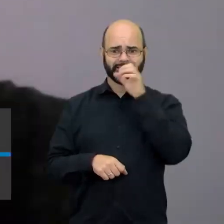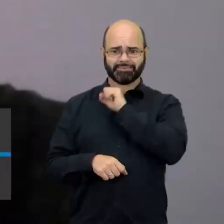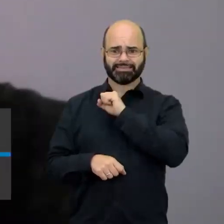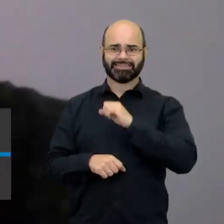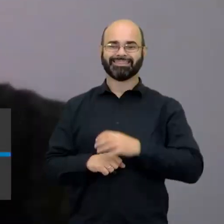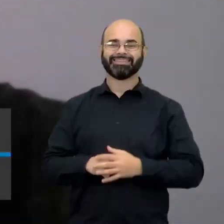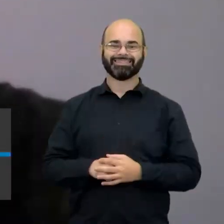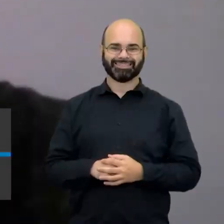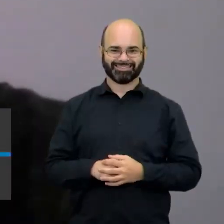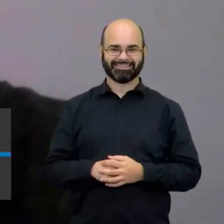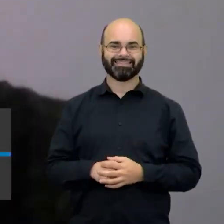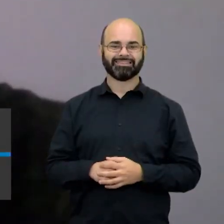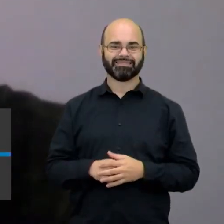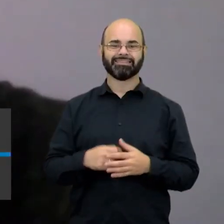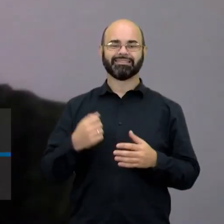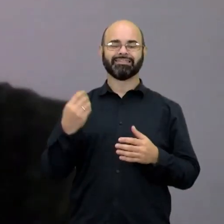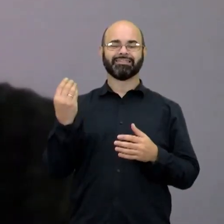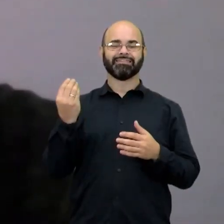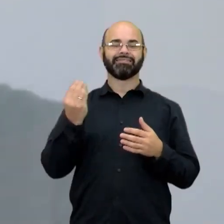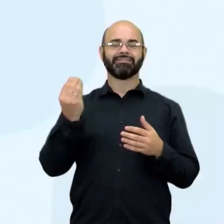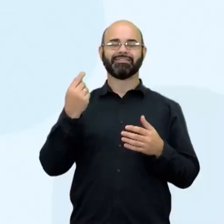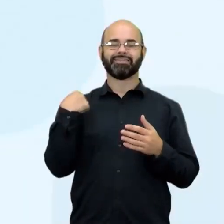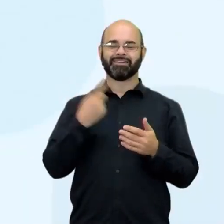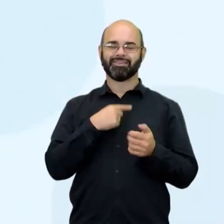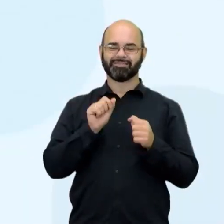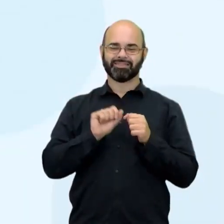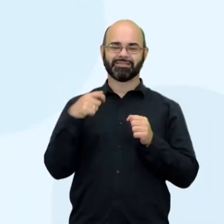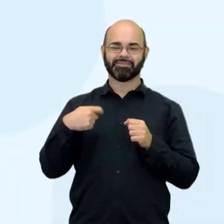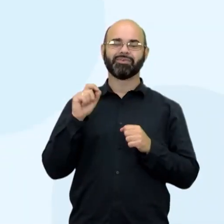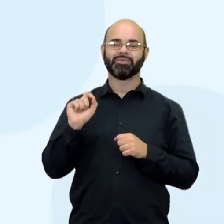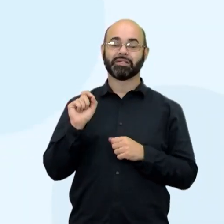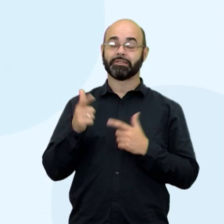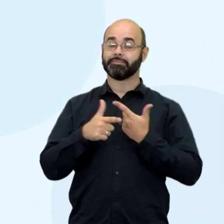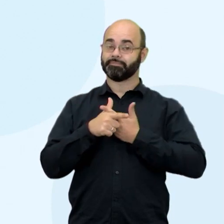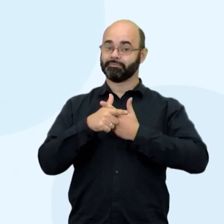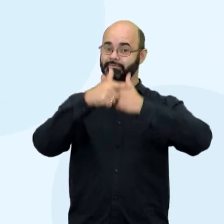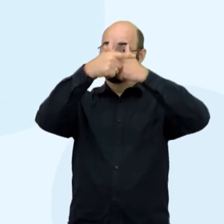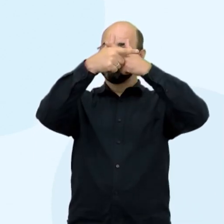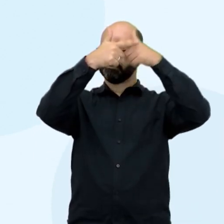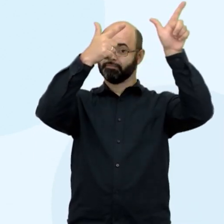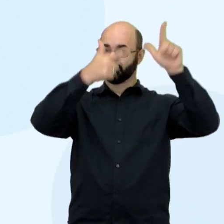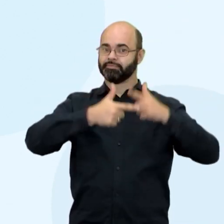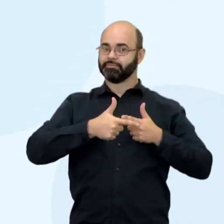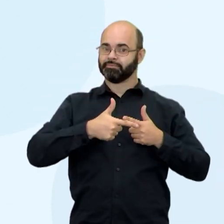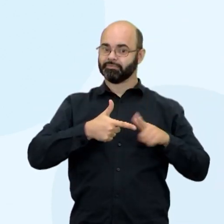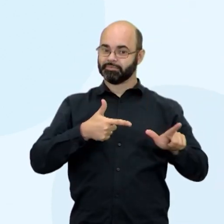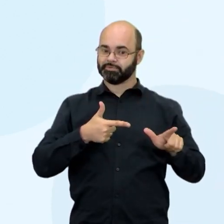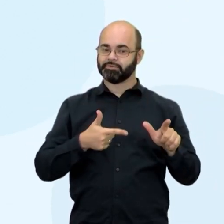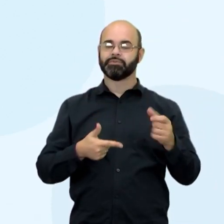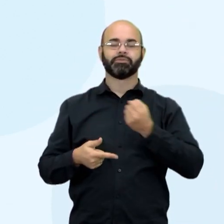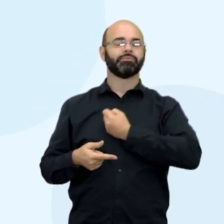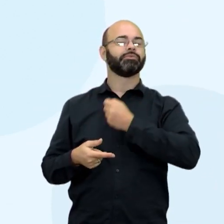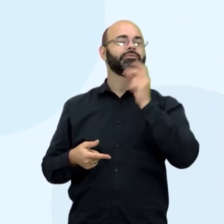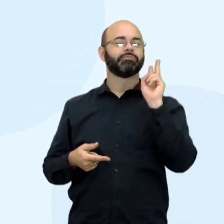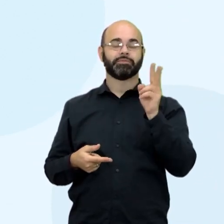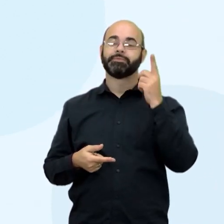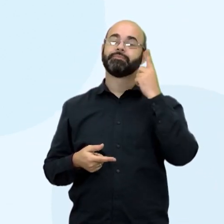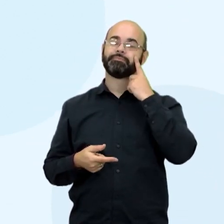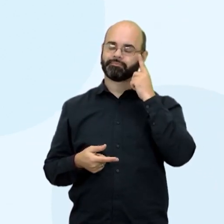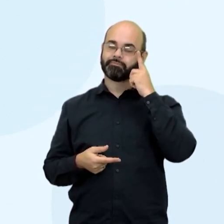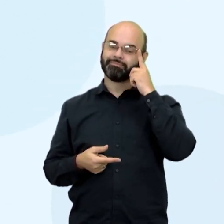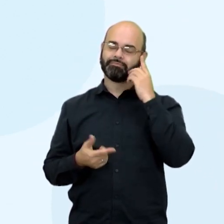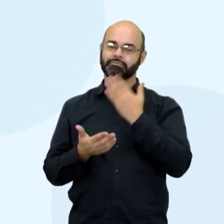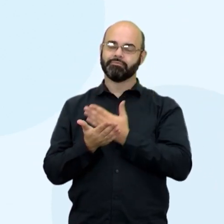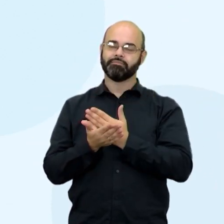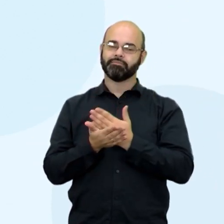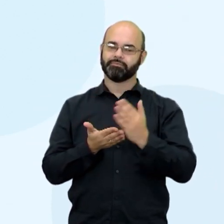lá, dividindo na tela, o que a gente tem que fazer? Dividir tanto em cima quanto embaixo pelo mesmo valor. Então olha só, eu vou